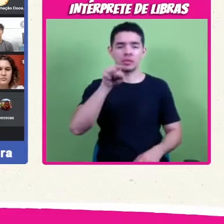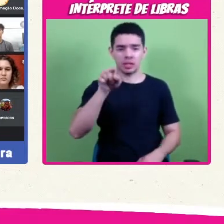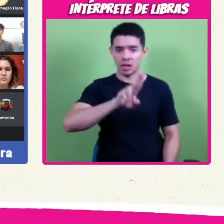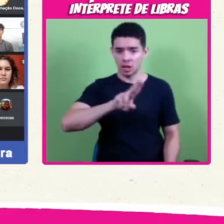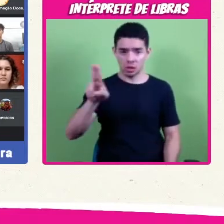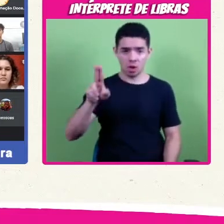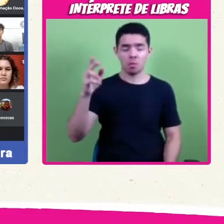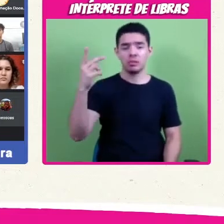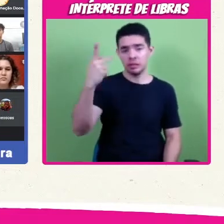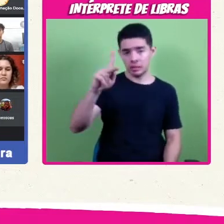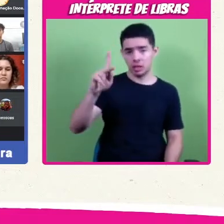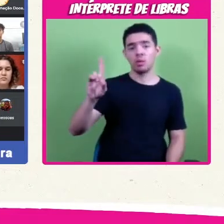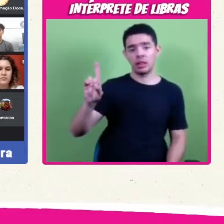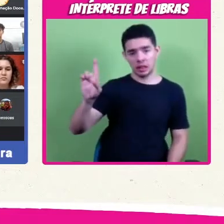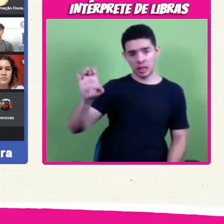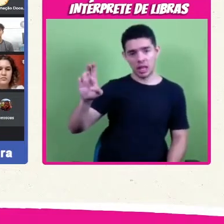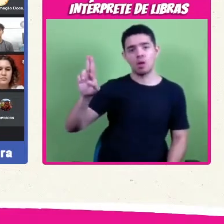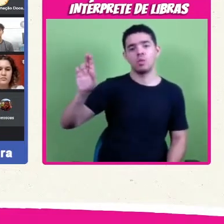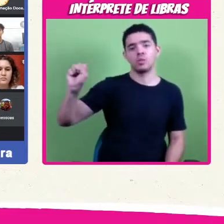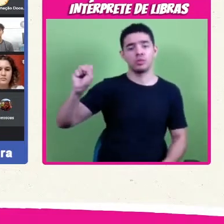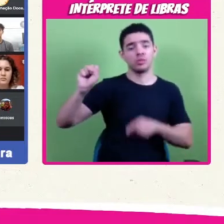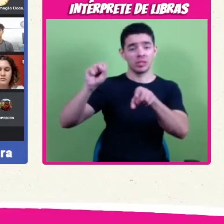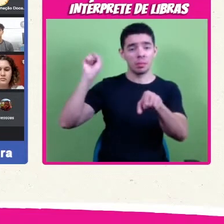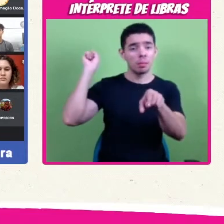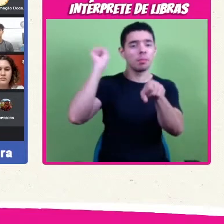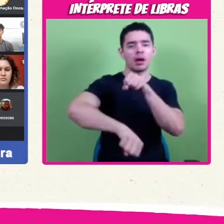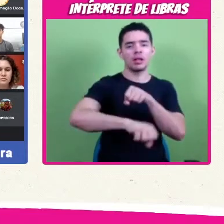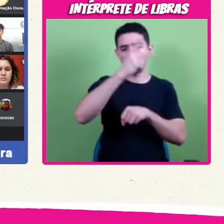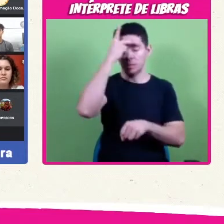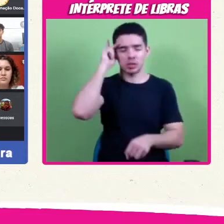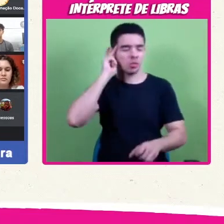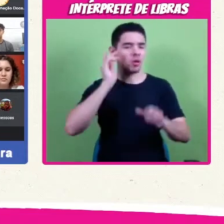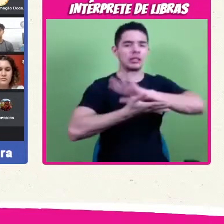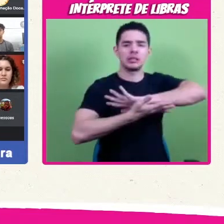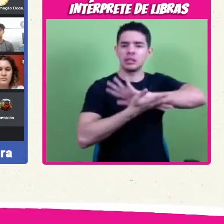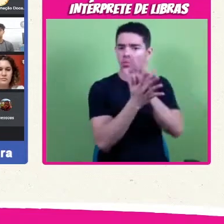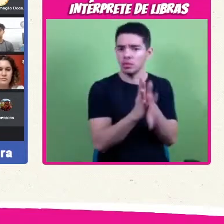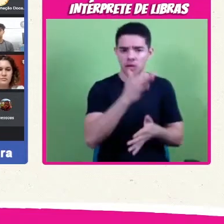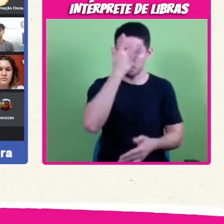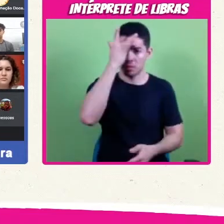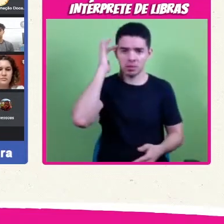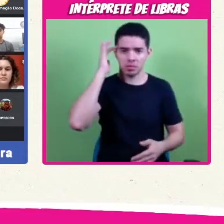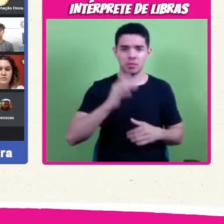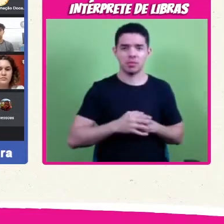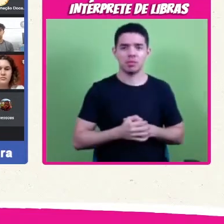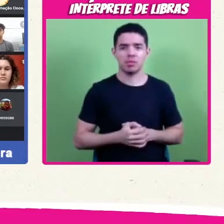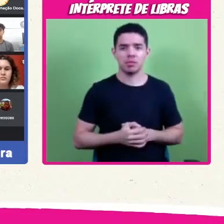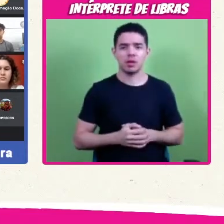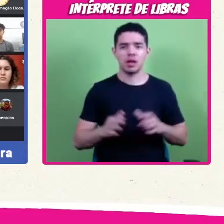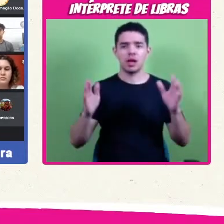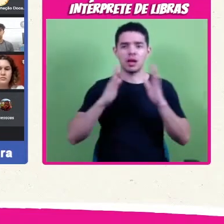Deus, seja qual você adora, matar pessoas, discriminar pessoas, sabe? E a